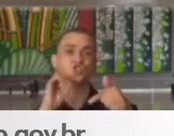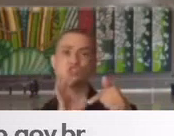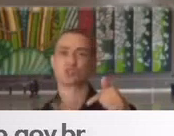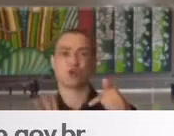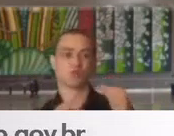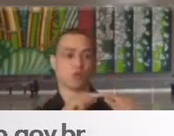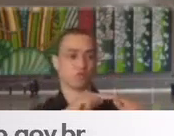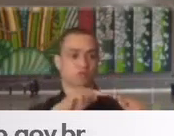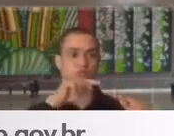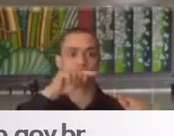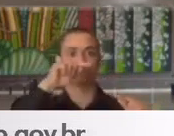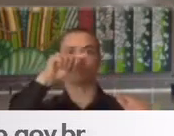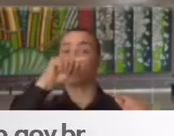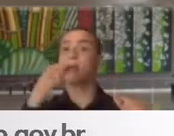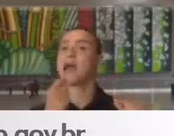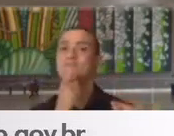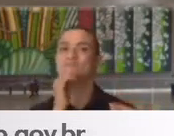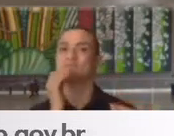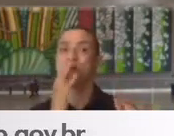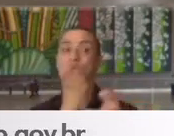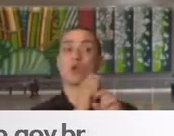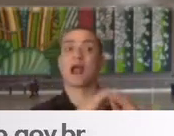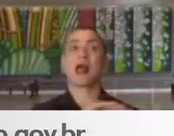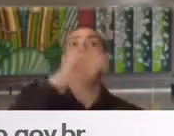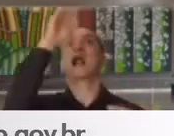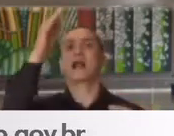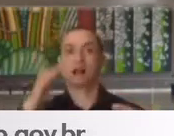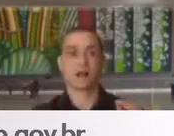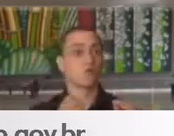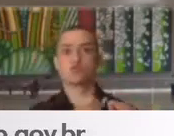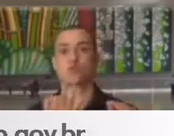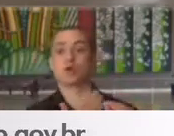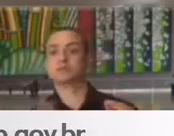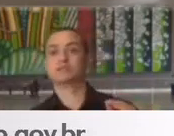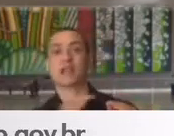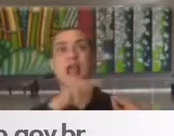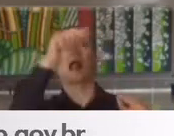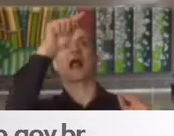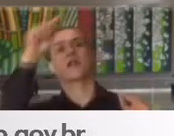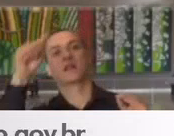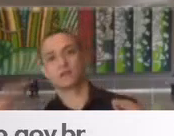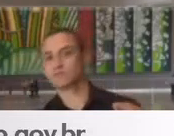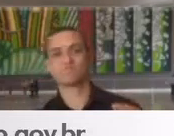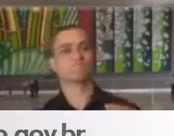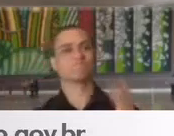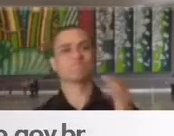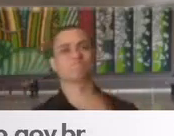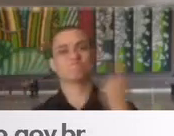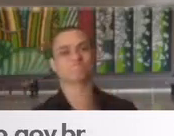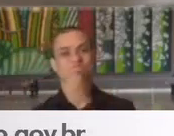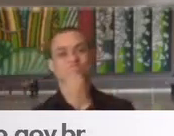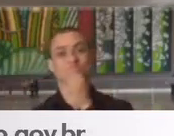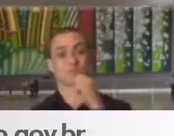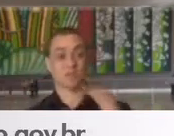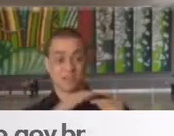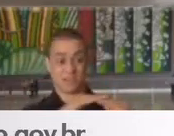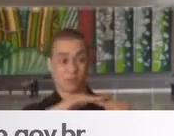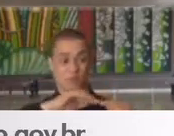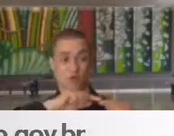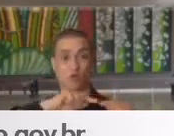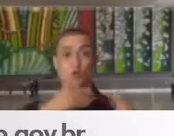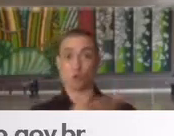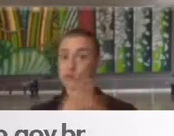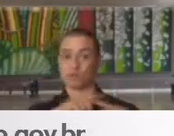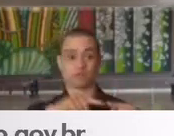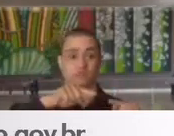para estabelecer uma previsão a respeito de que quando esta curva vai estar no